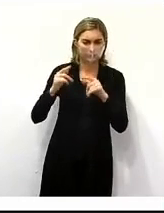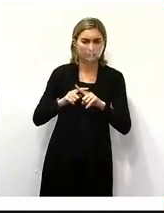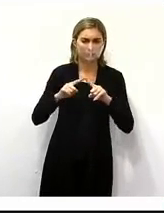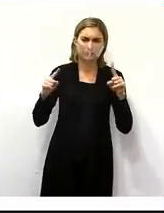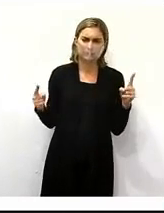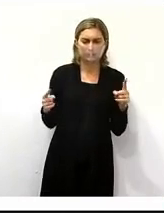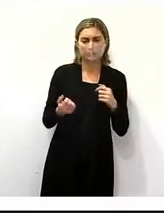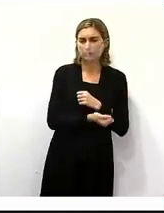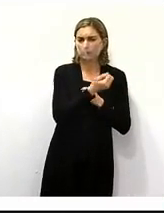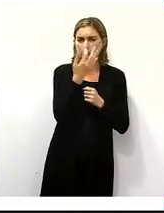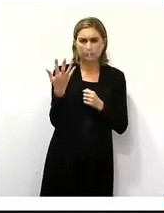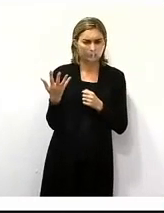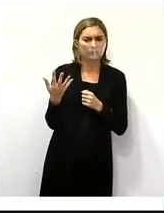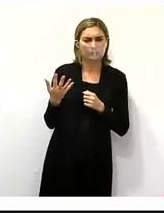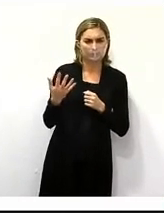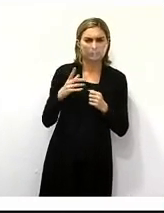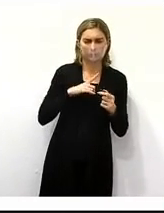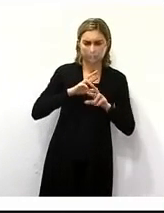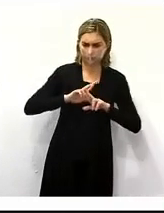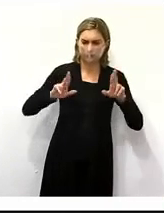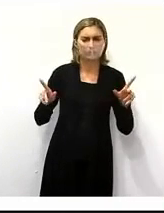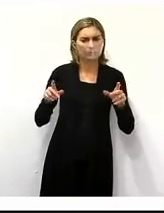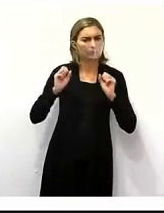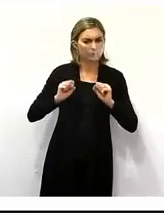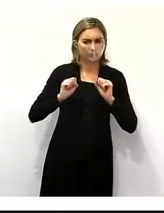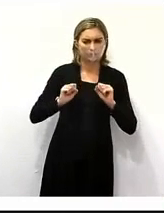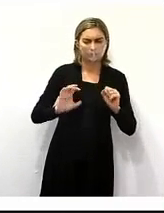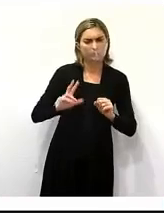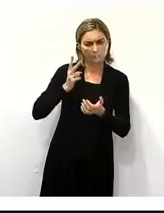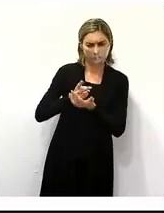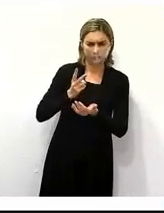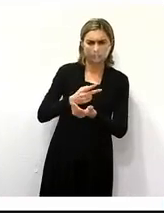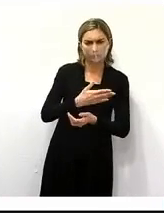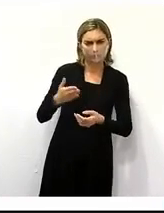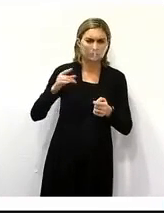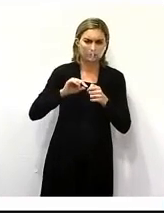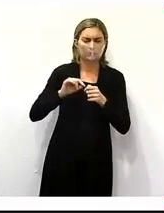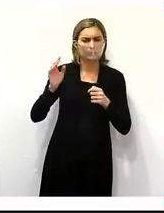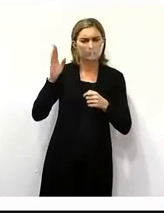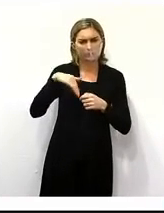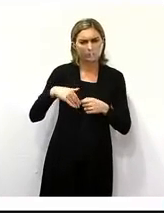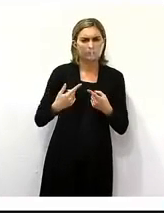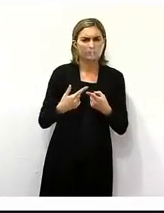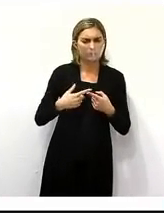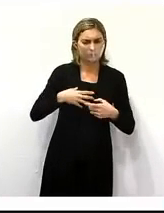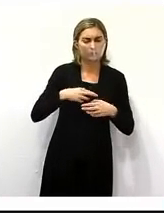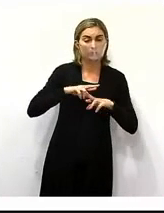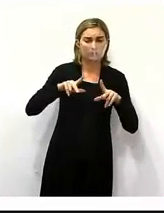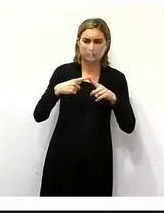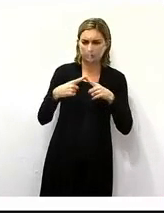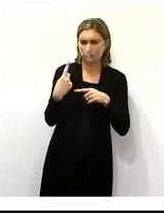Mas, quando a situação é oposta, pode-se sempre dele fazer mau juízo, porque